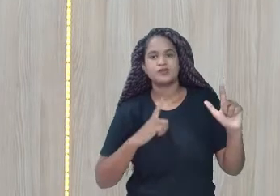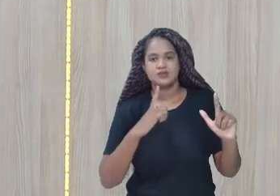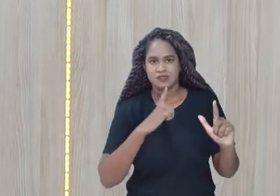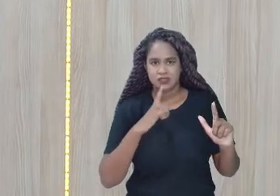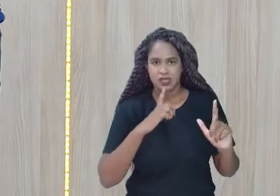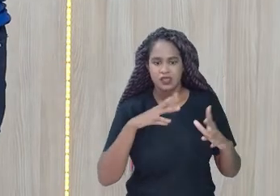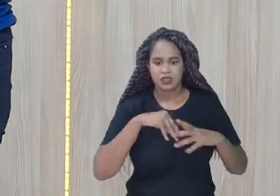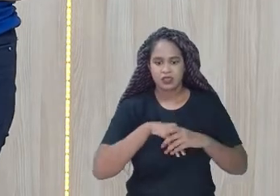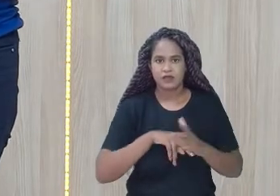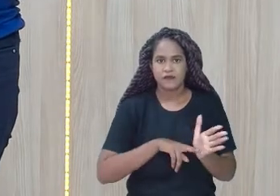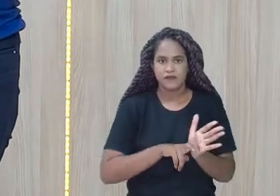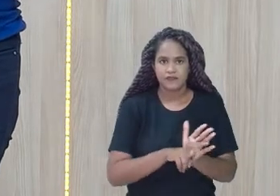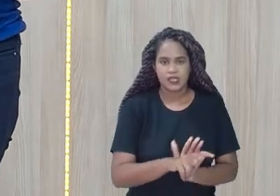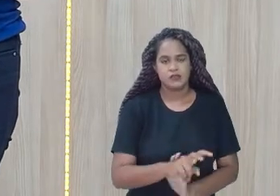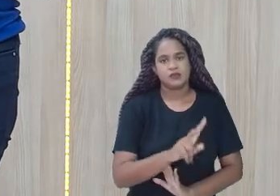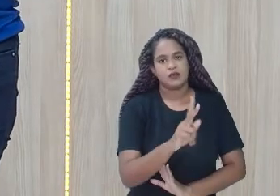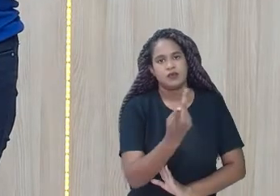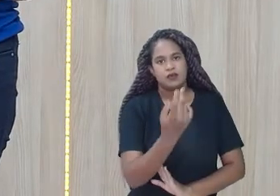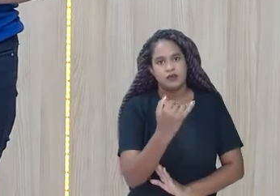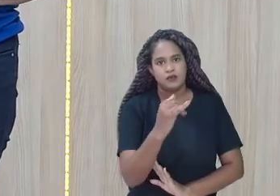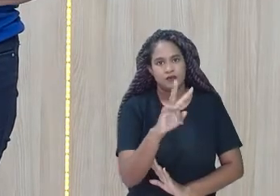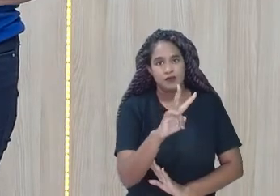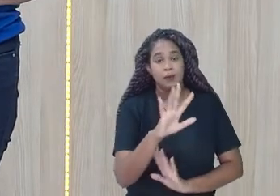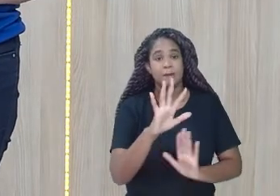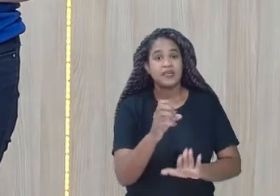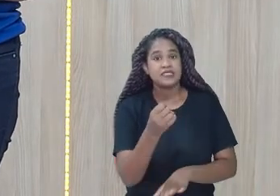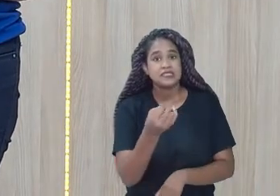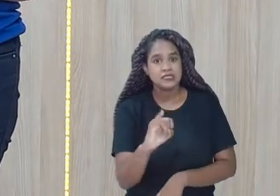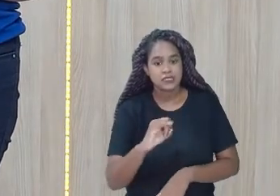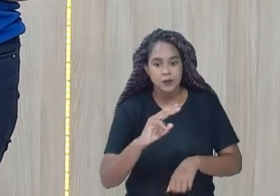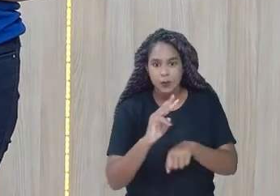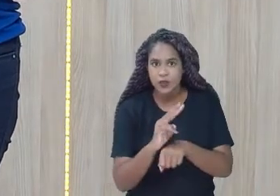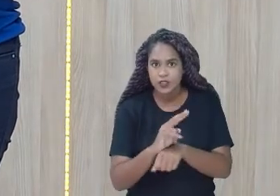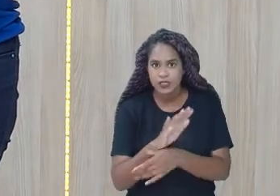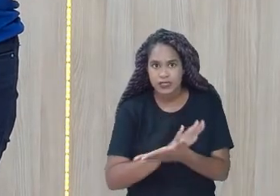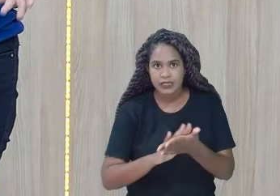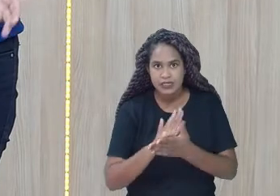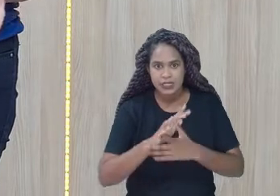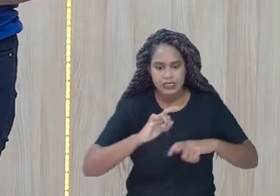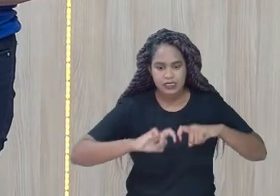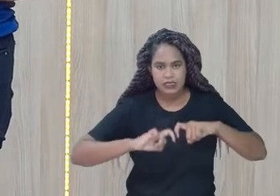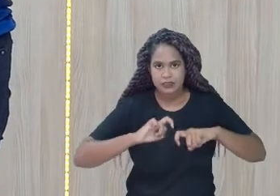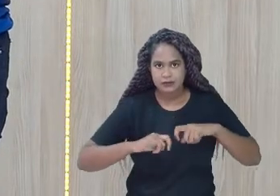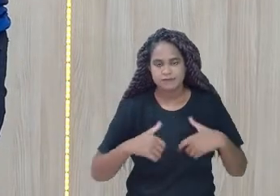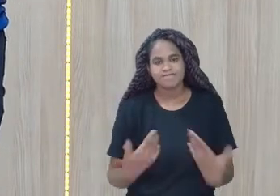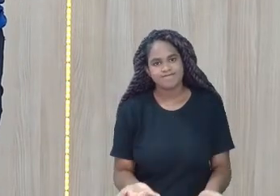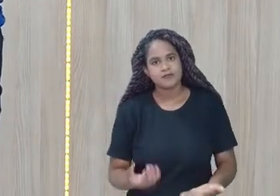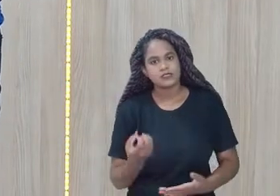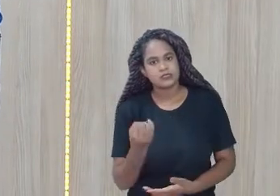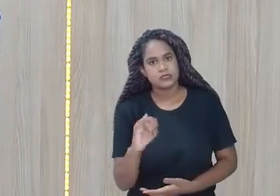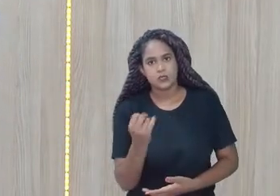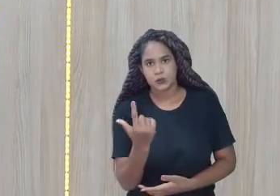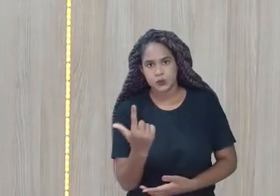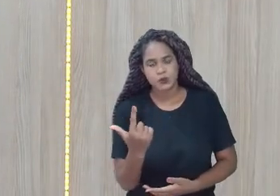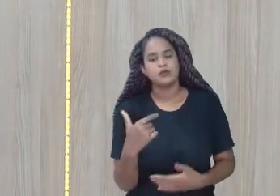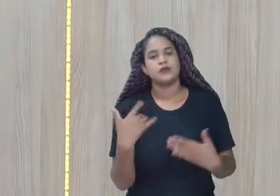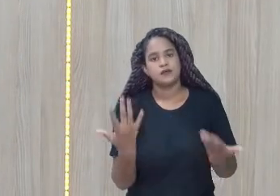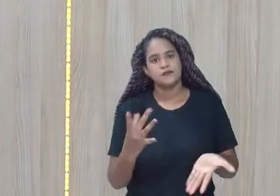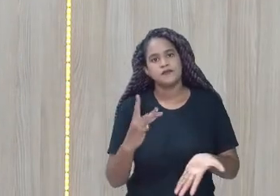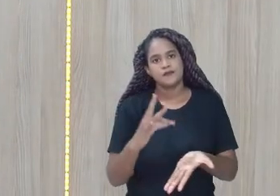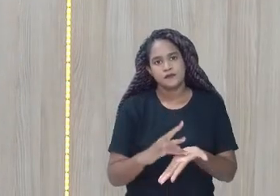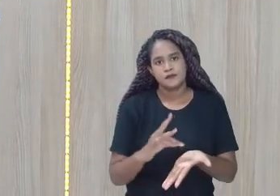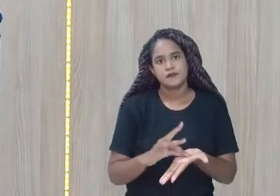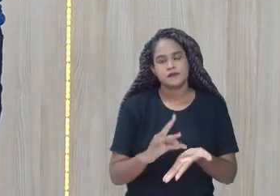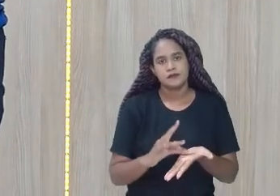vai contaminar e sem proteção, né? Se você não tiver proteção, vai ser contaminado, tanto